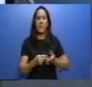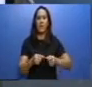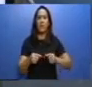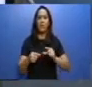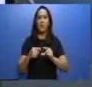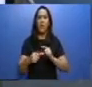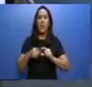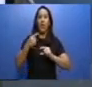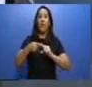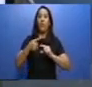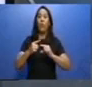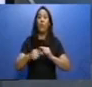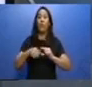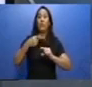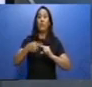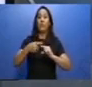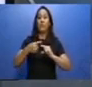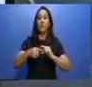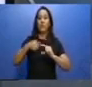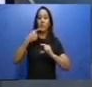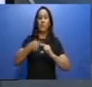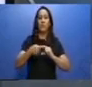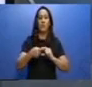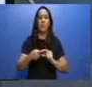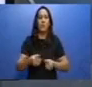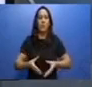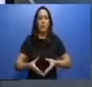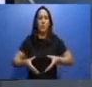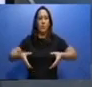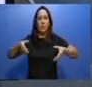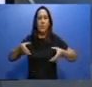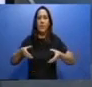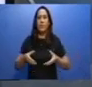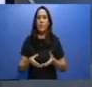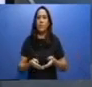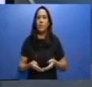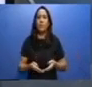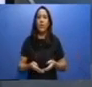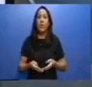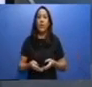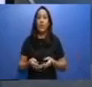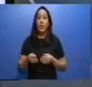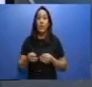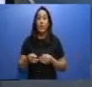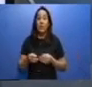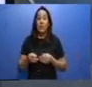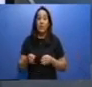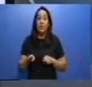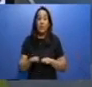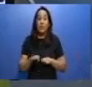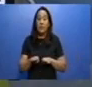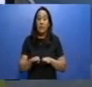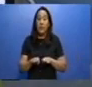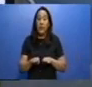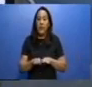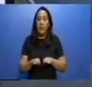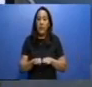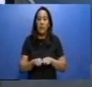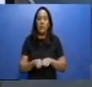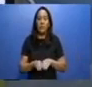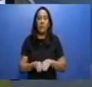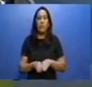Aqui nos cestos, o que nós temos? Também, olha só. Se você olhar de pertinho, você vai ver. Nós temos